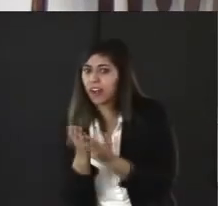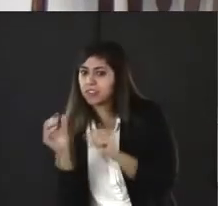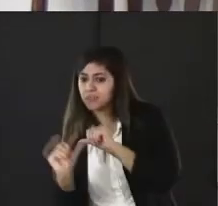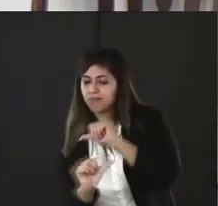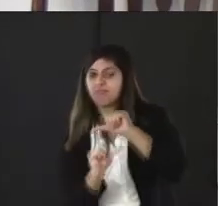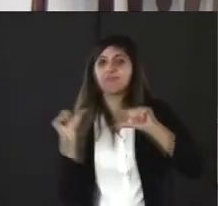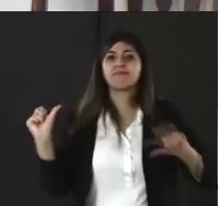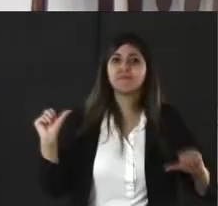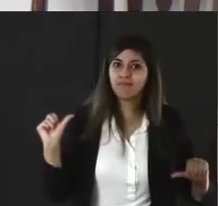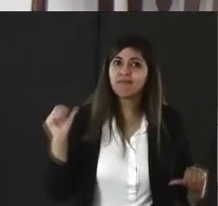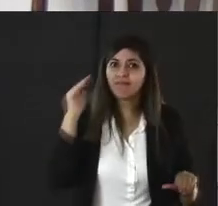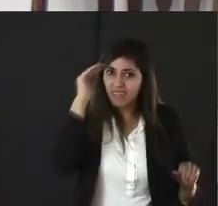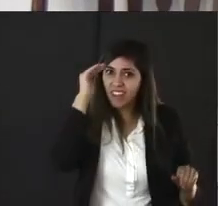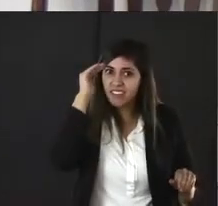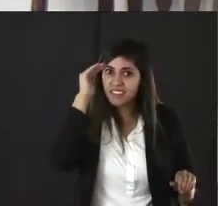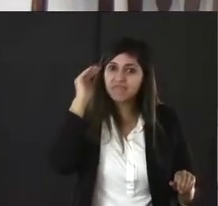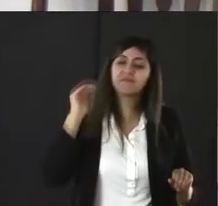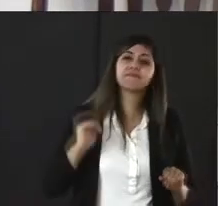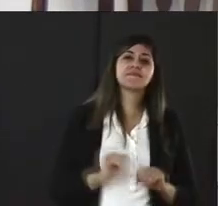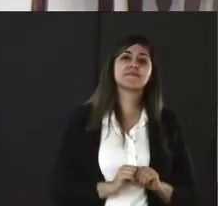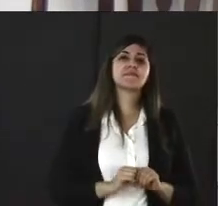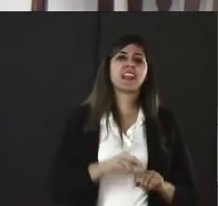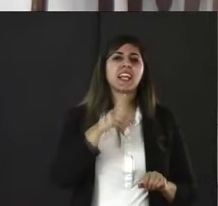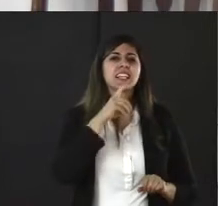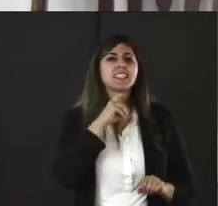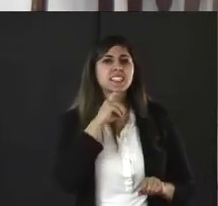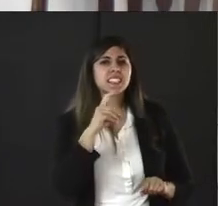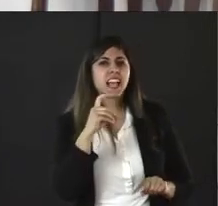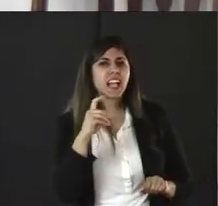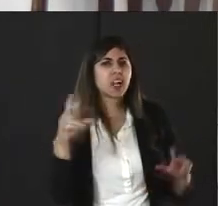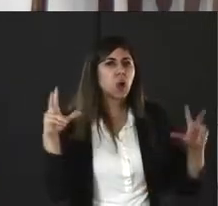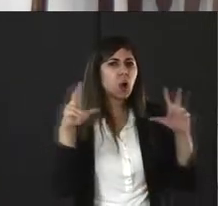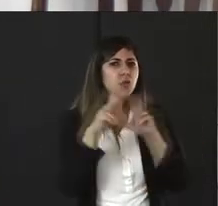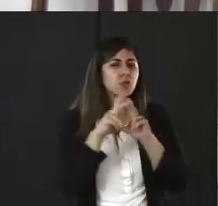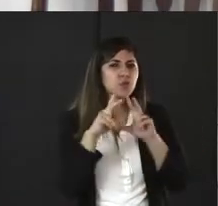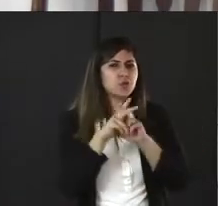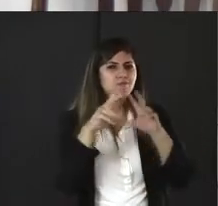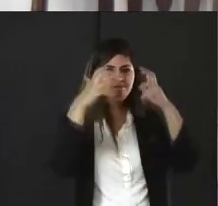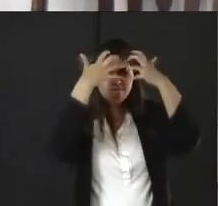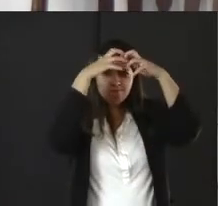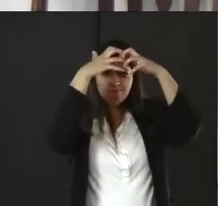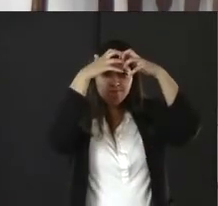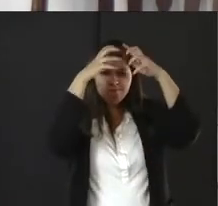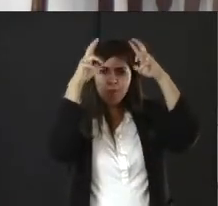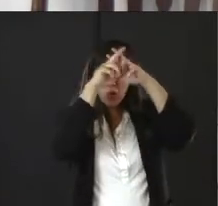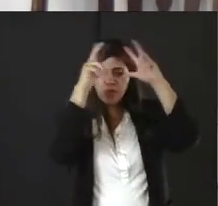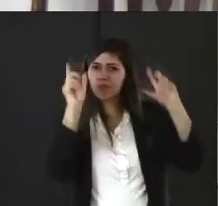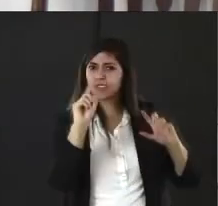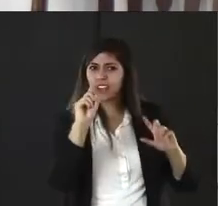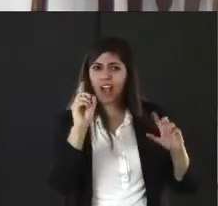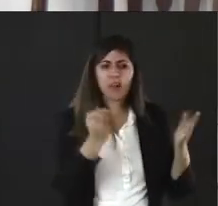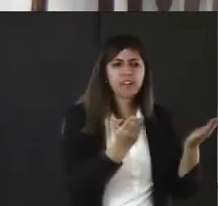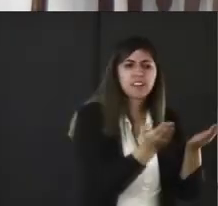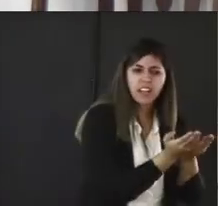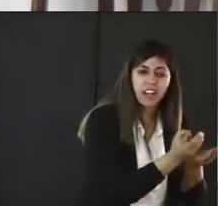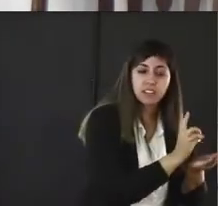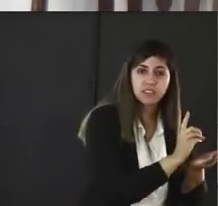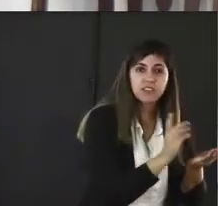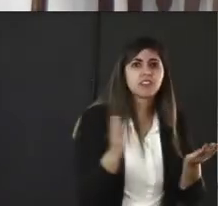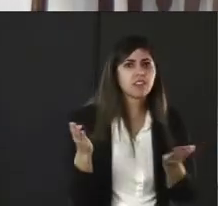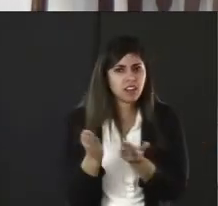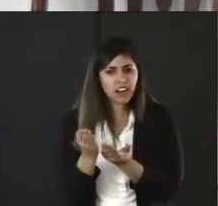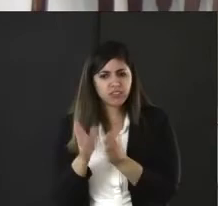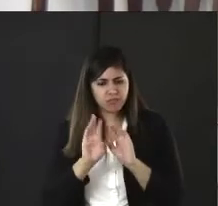para o vinho ninguém confunde um crente com descrente porque a diferença é da água para o